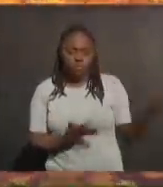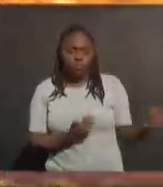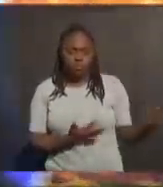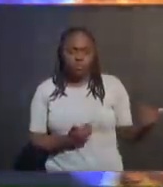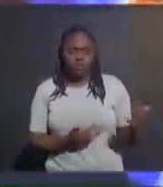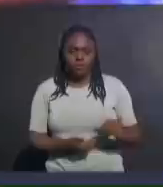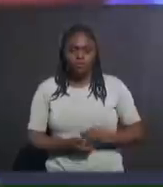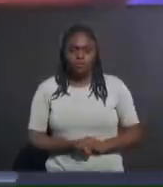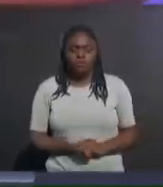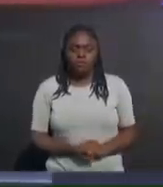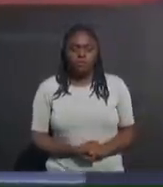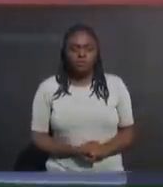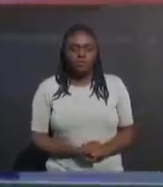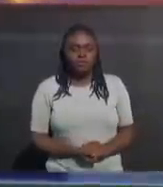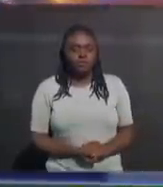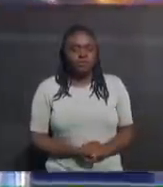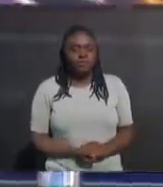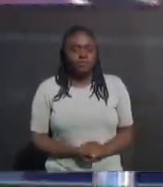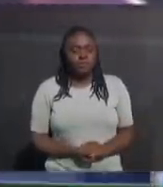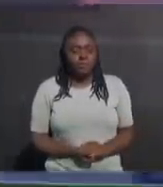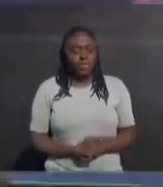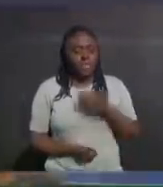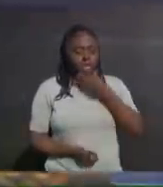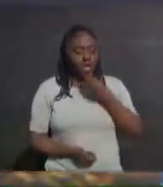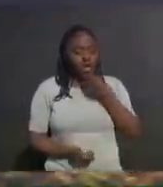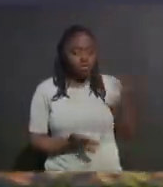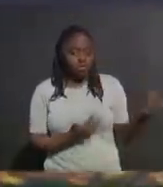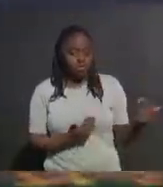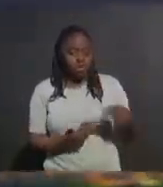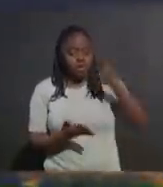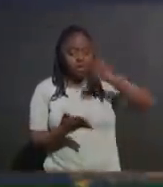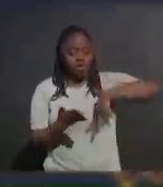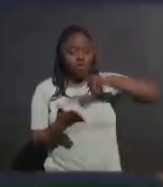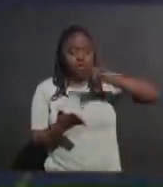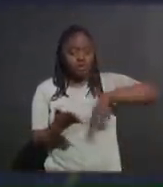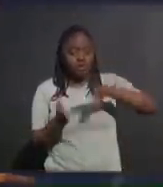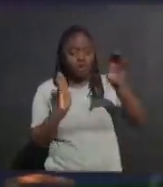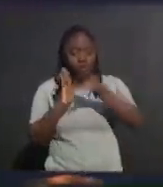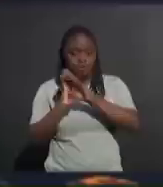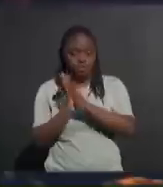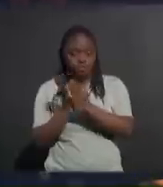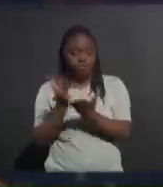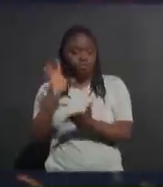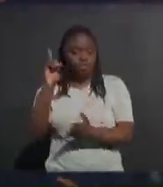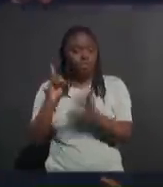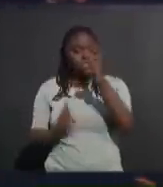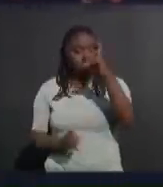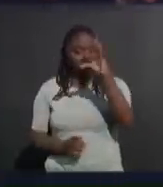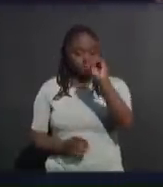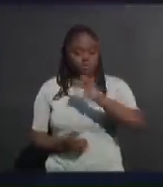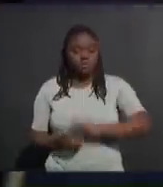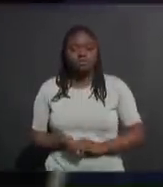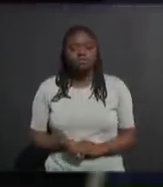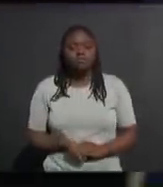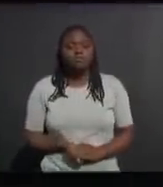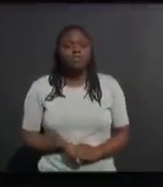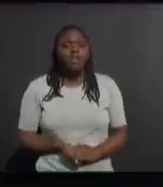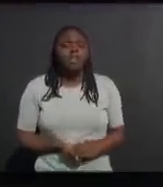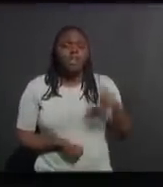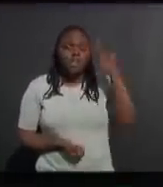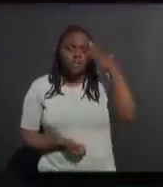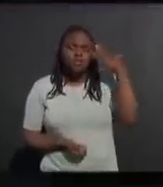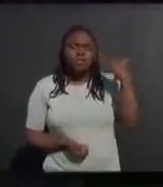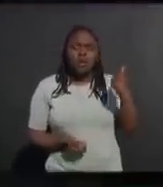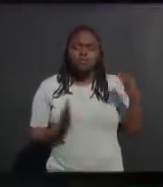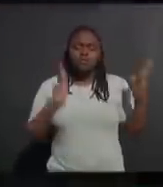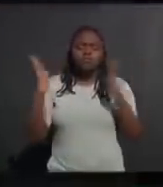eu lembro de um jovem. Esse jovem estava lendo 50 capítulos da Bíblia por dia. Eu sei quanto tempo leva para